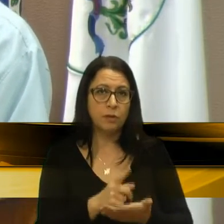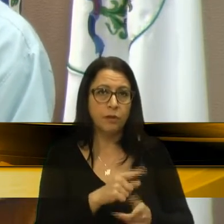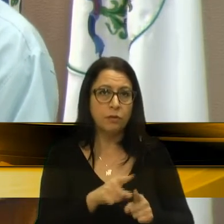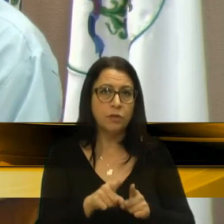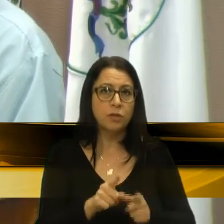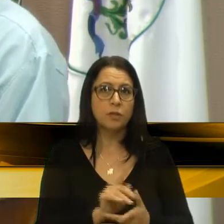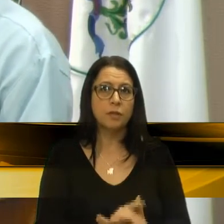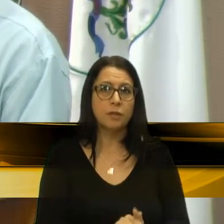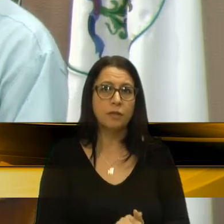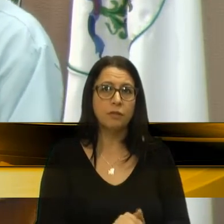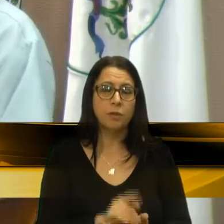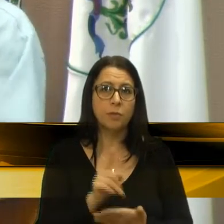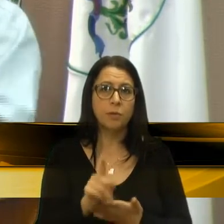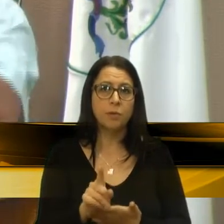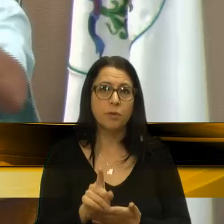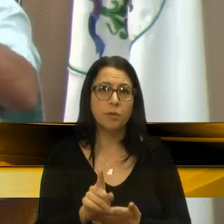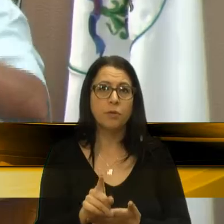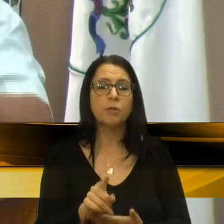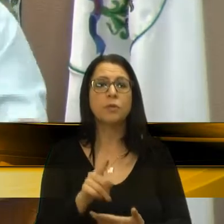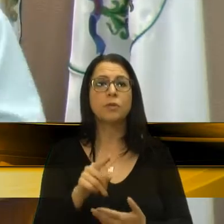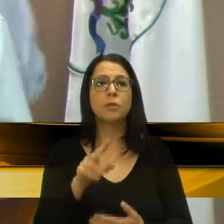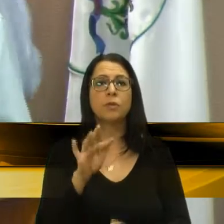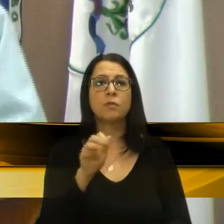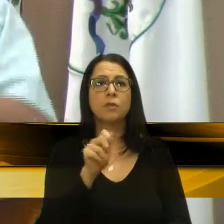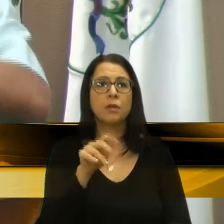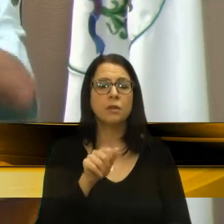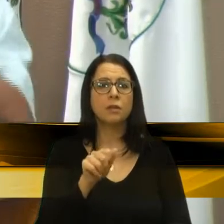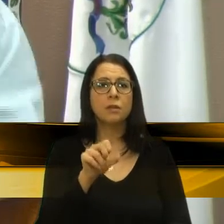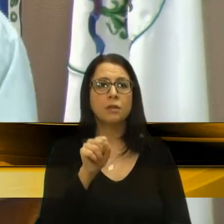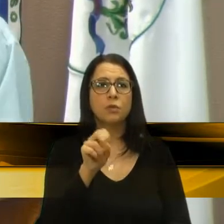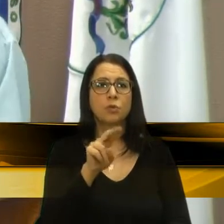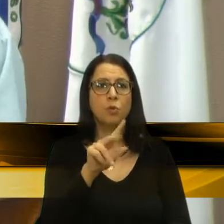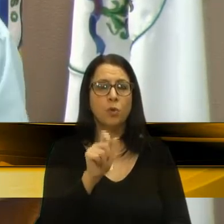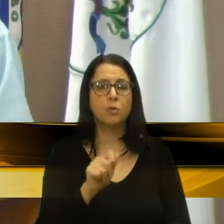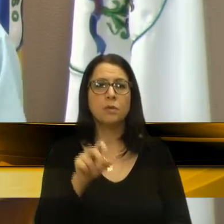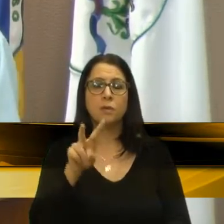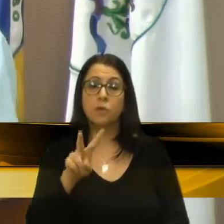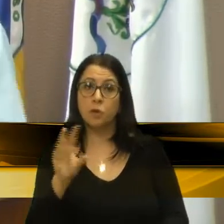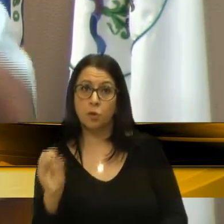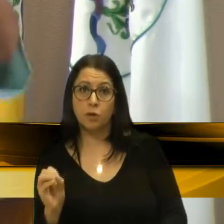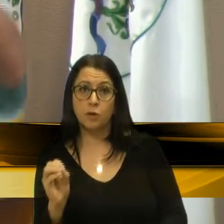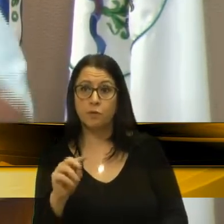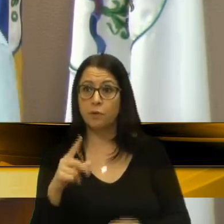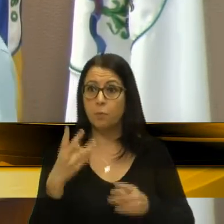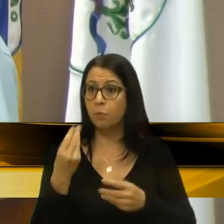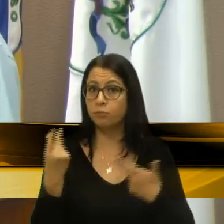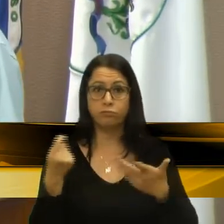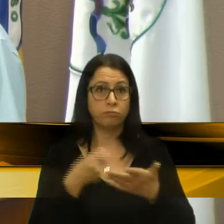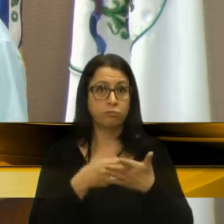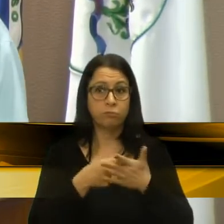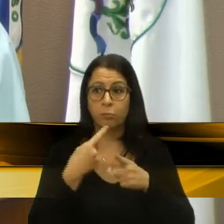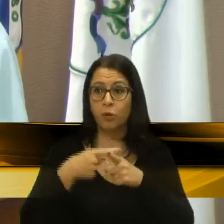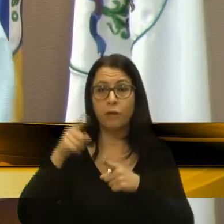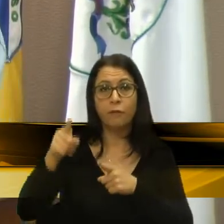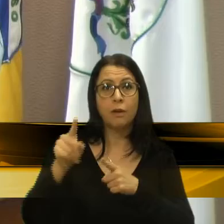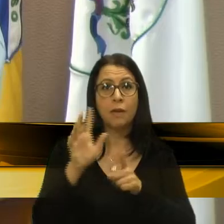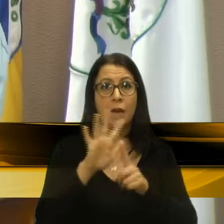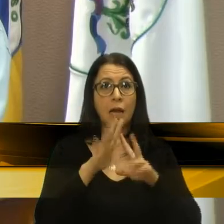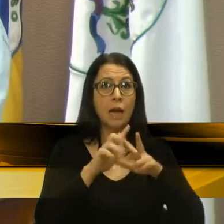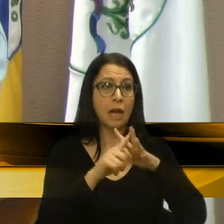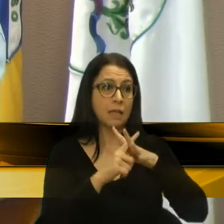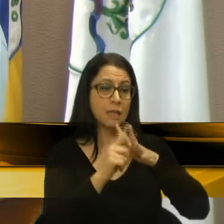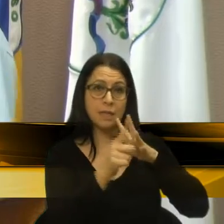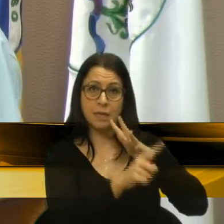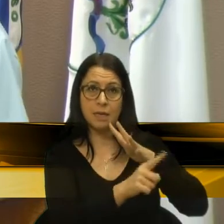me criei fazenda souza vila oliva santa clara região muitas vezes cobranças porque lá foi instalada não é o